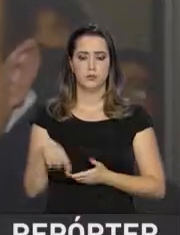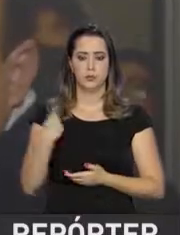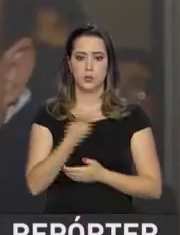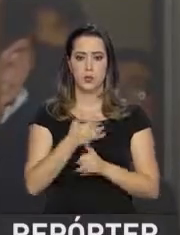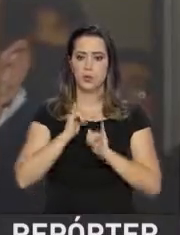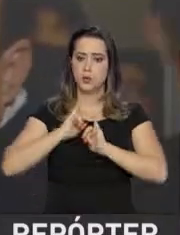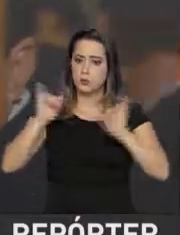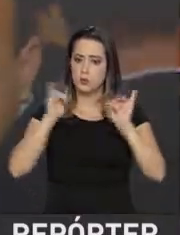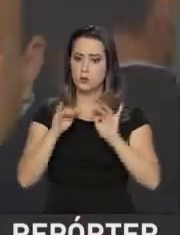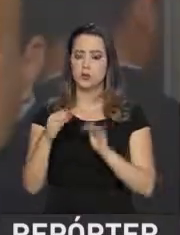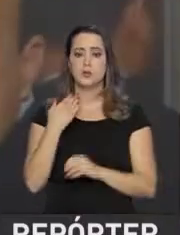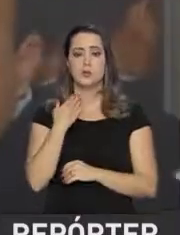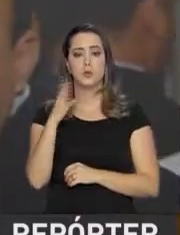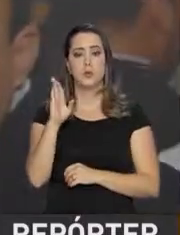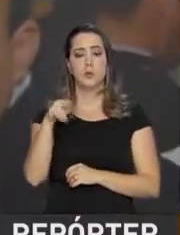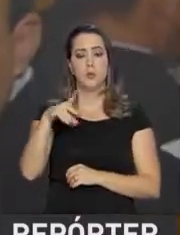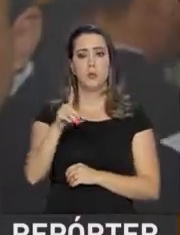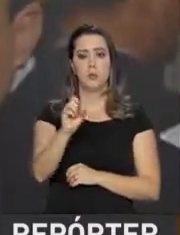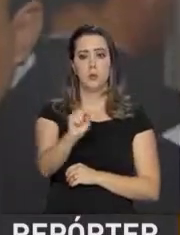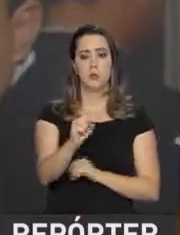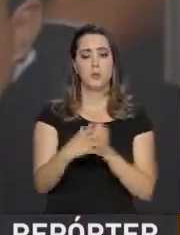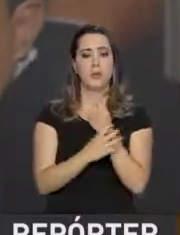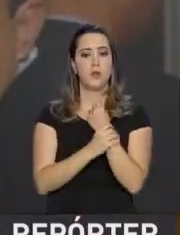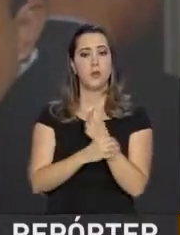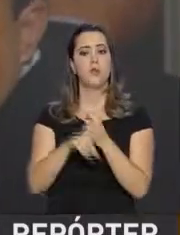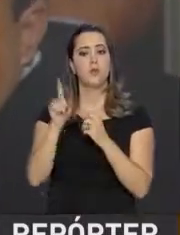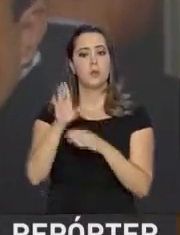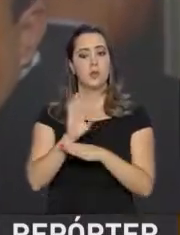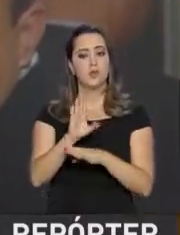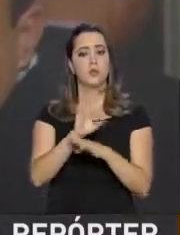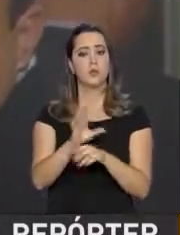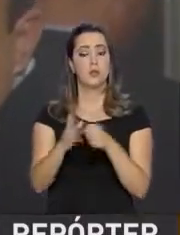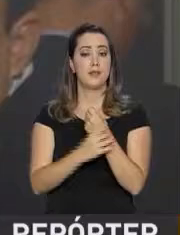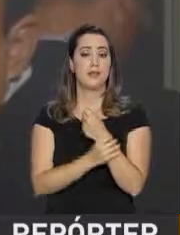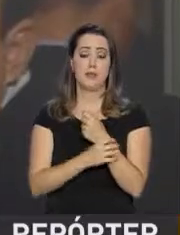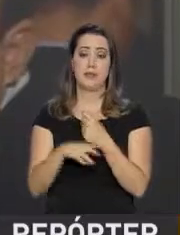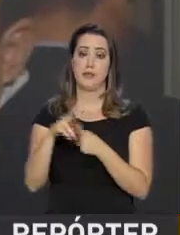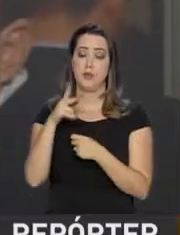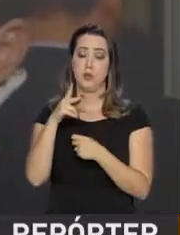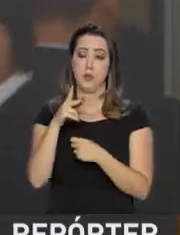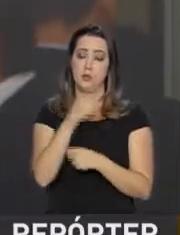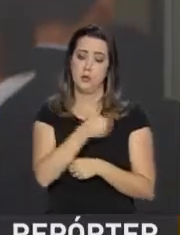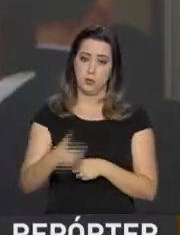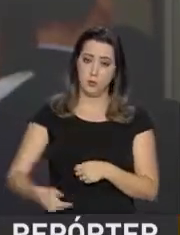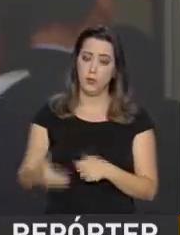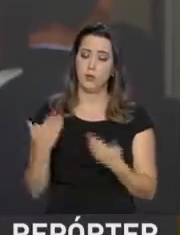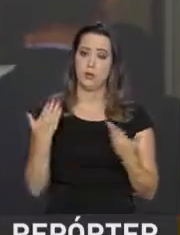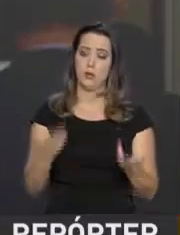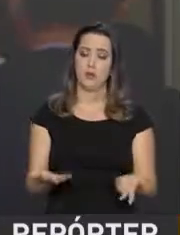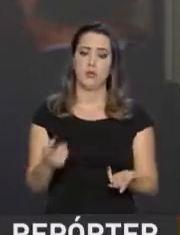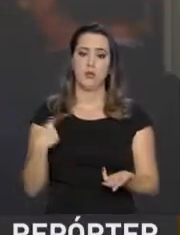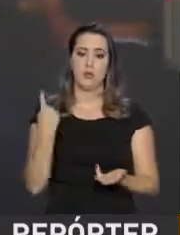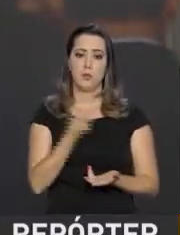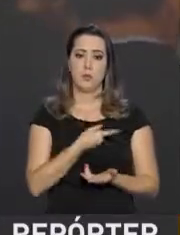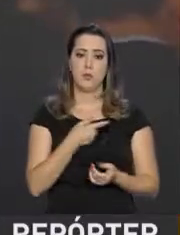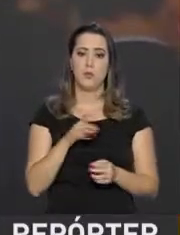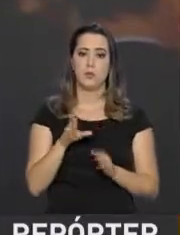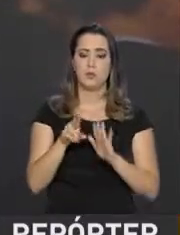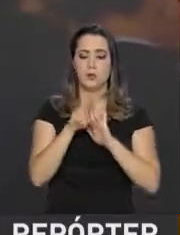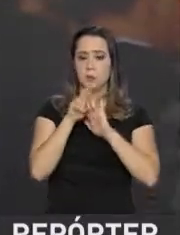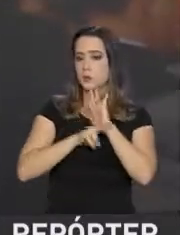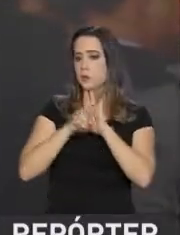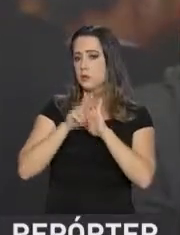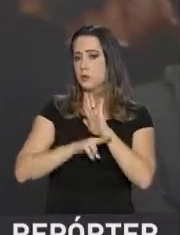bem de segurança é uma linha de financiamento para apoiar a segurança pública é na verdade estamos regulamentando